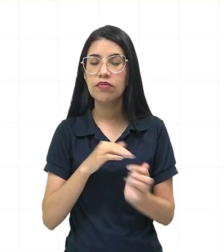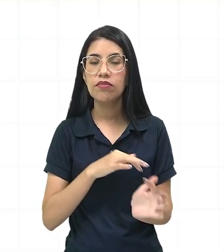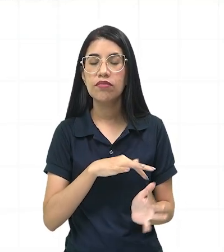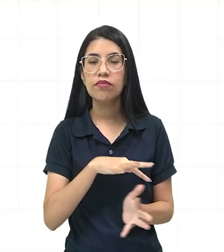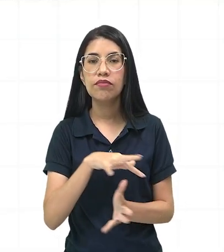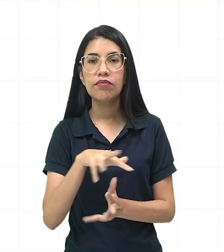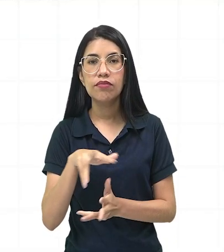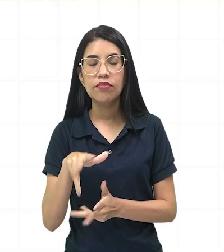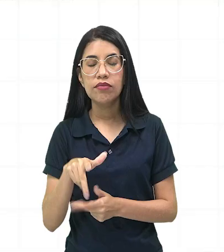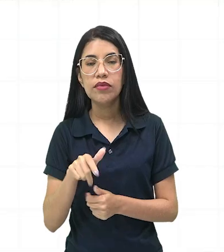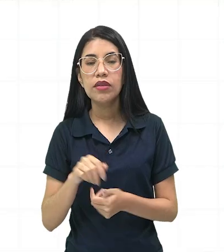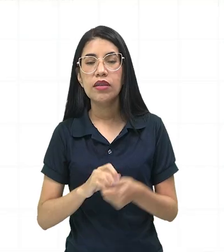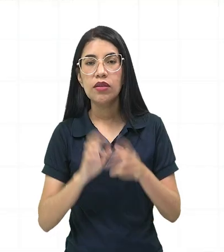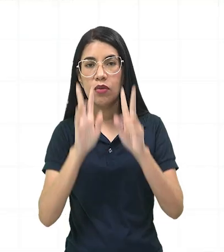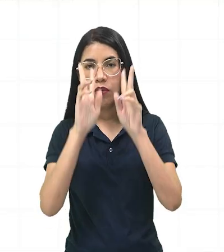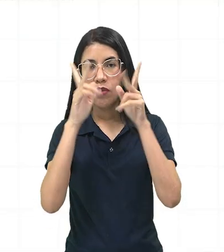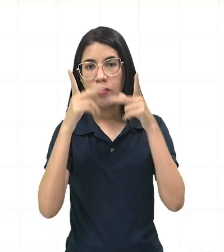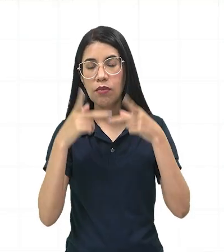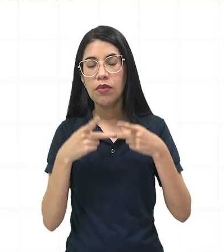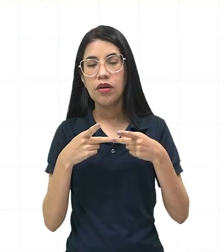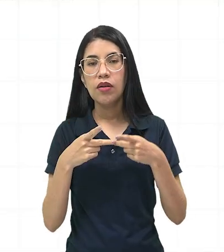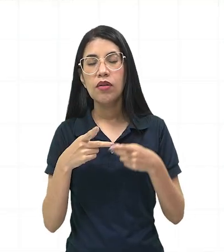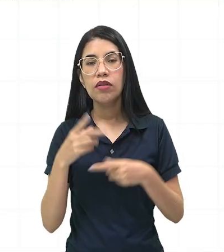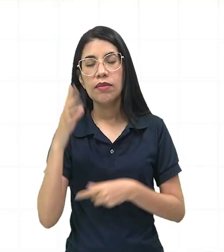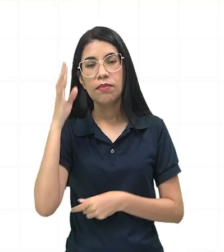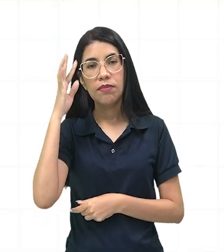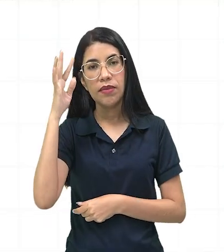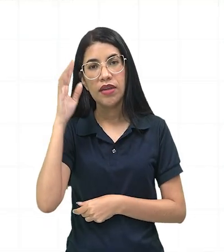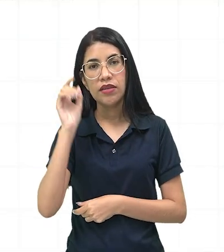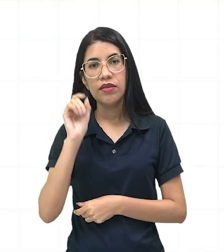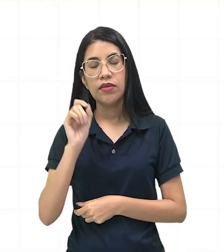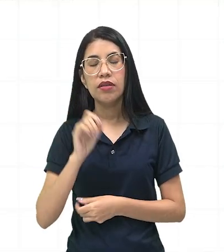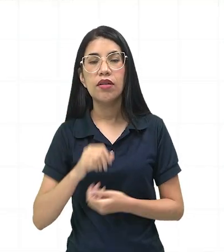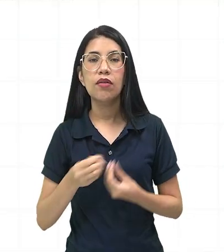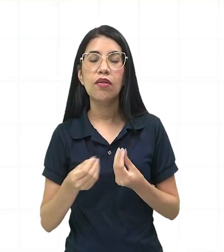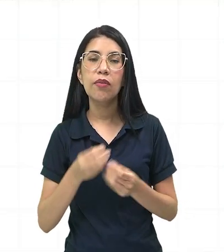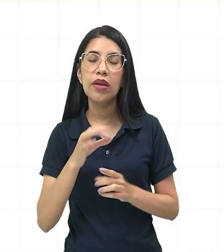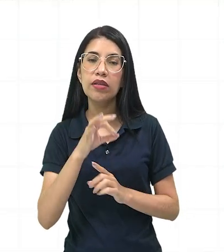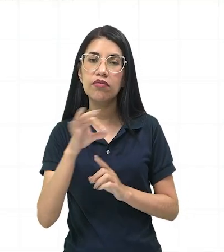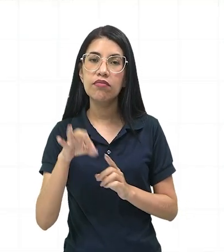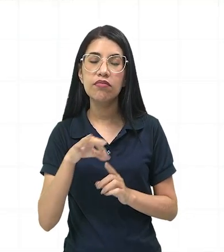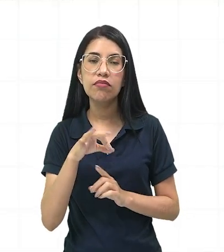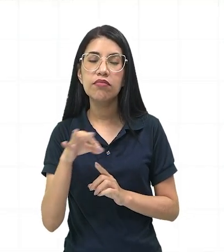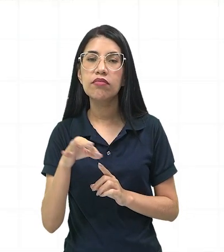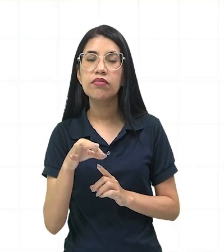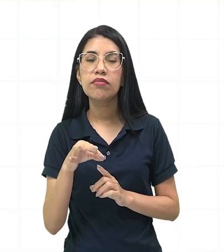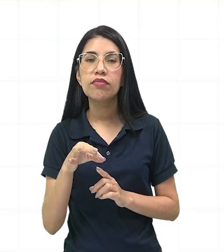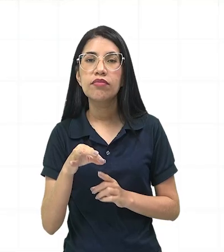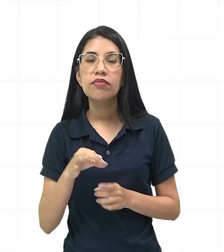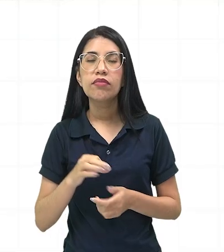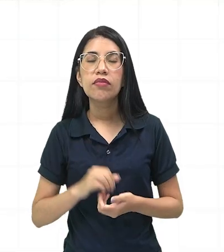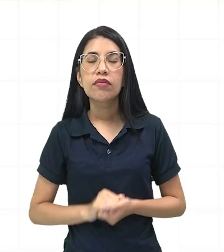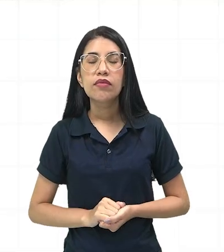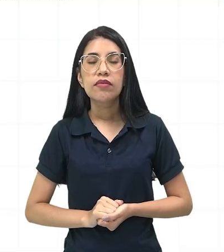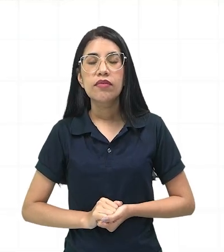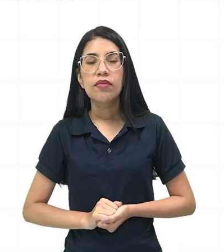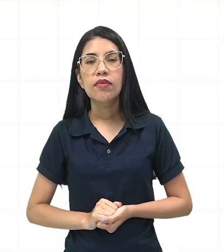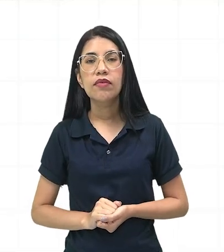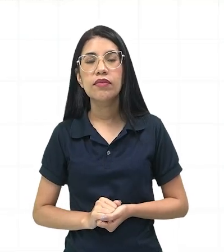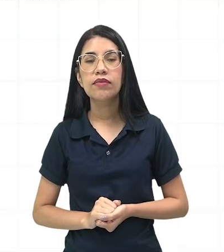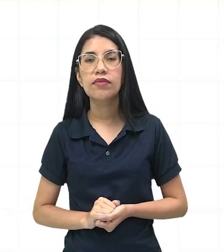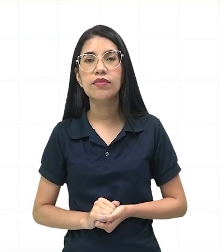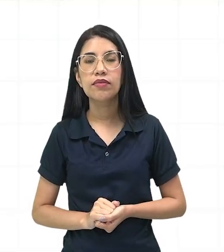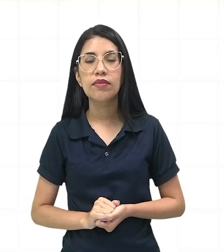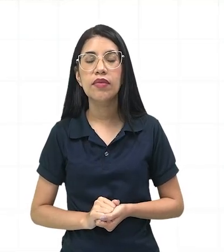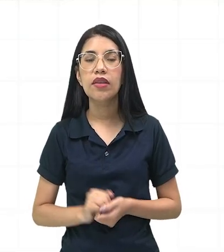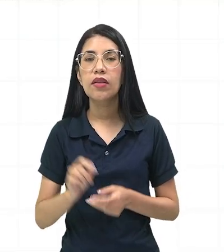aí esse homem, esse ser humano, ele pensar a sacralidade que tem dentro desse mundo,